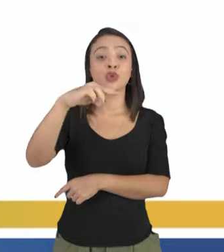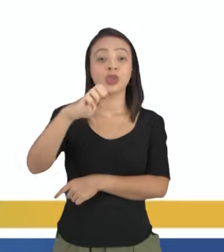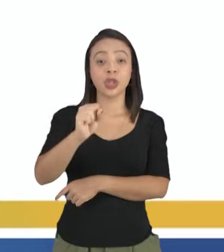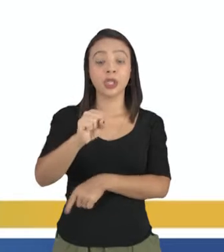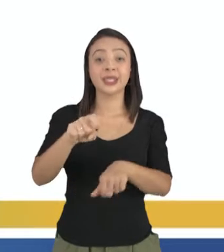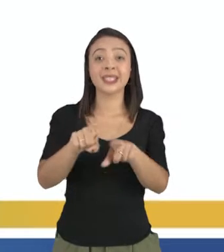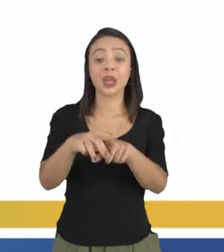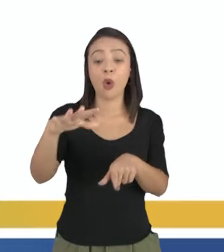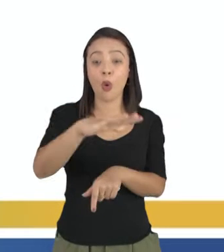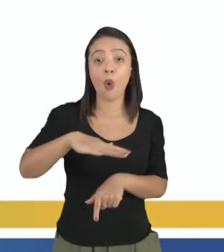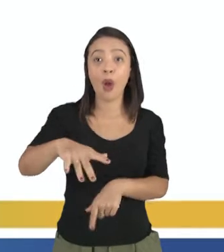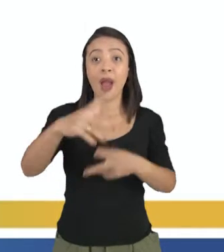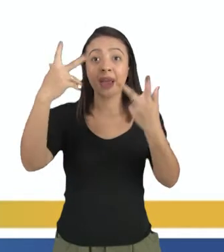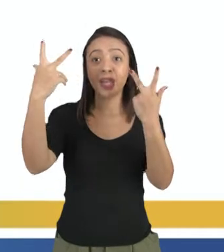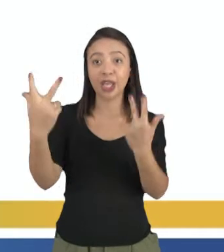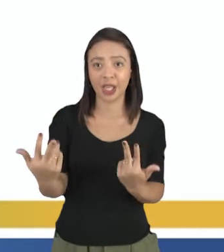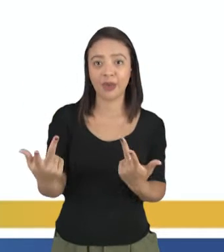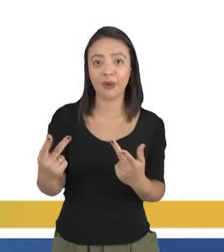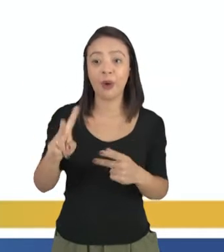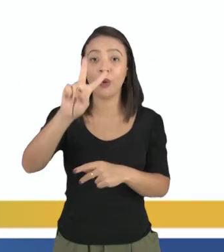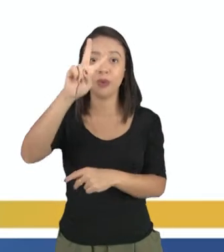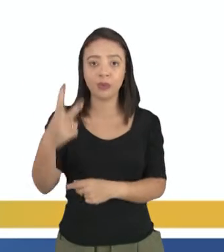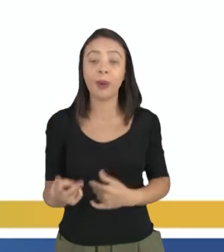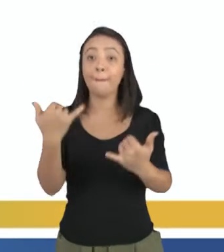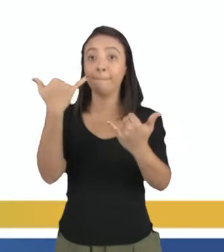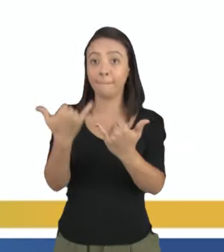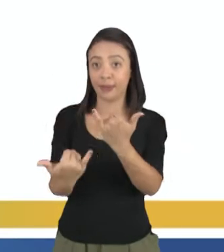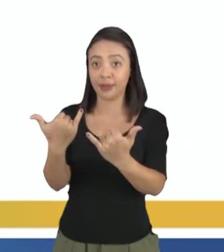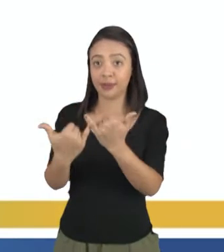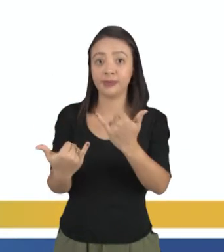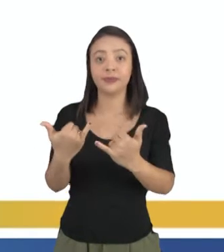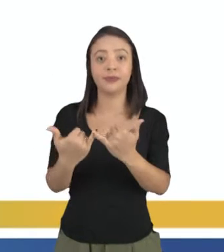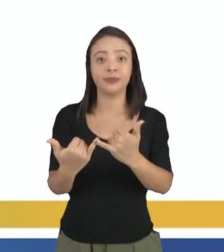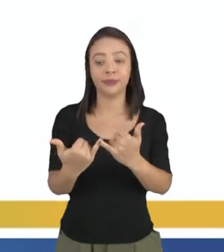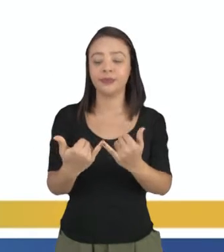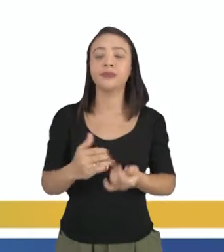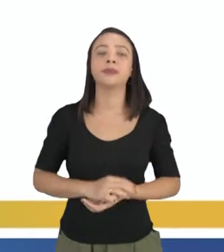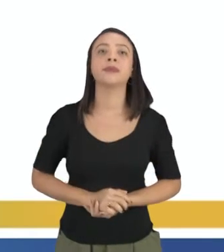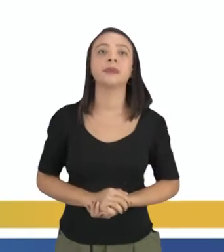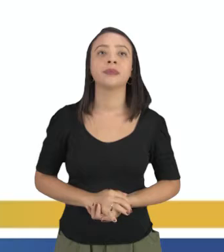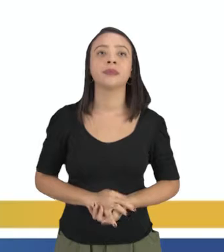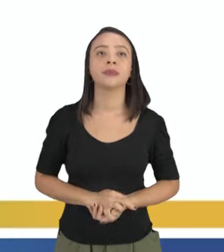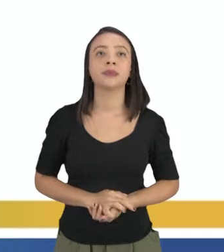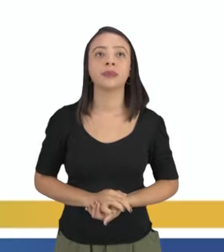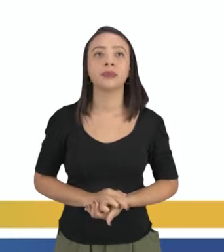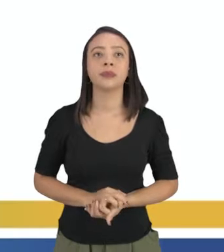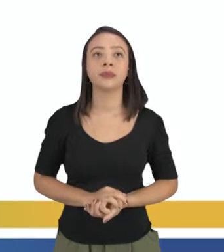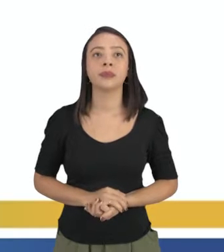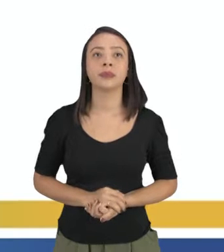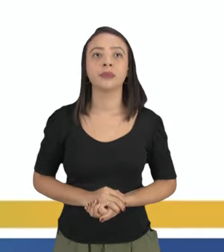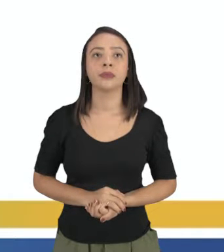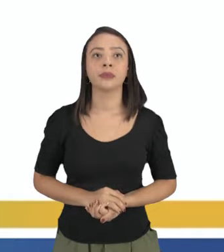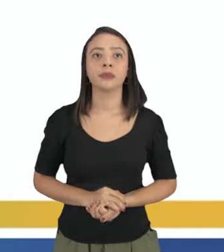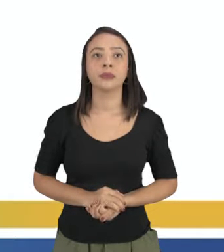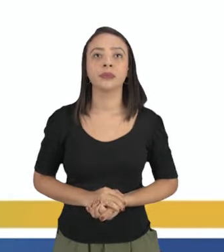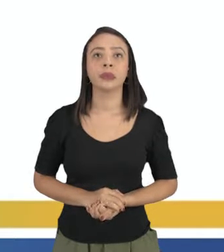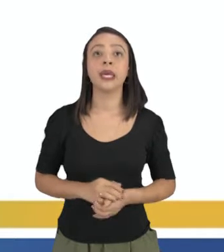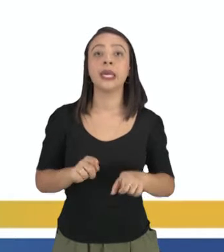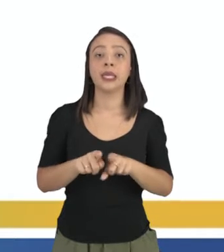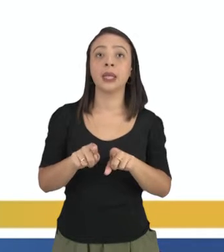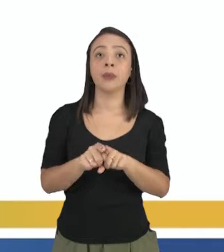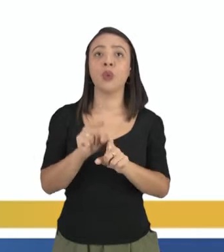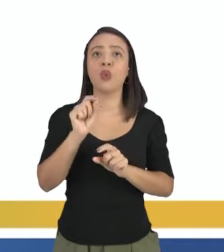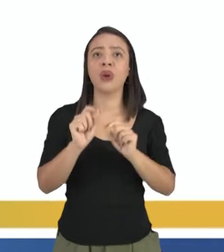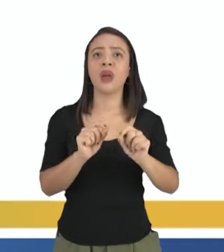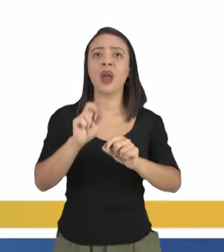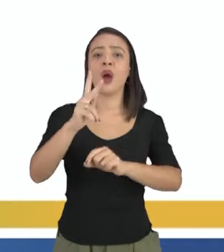de locus em cromossomos homólogos, né? Ou seja, em cromossomos iguais, cromossomos semelhantes. E o que